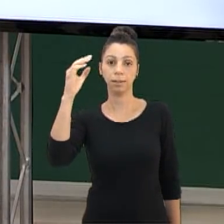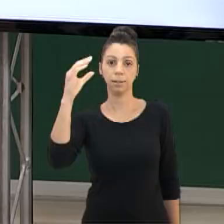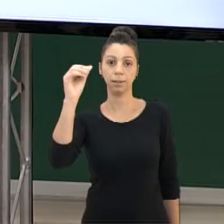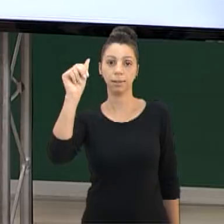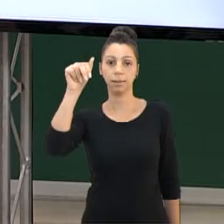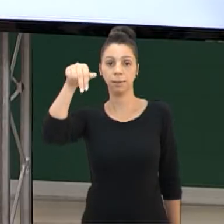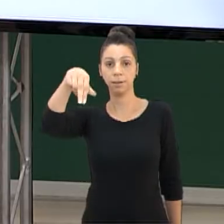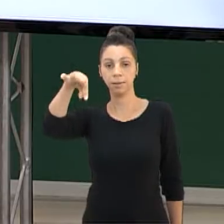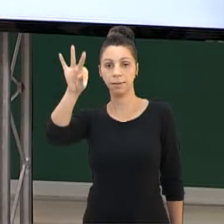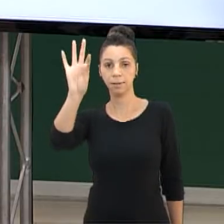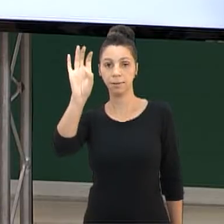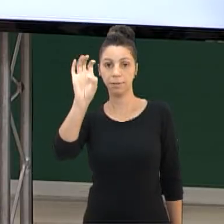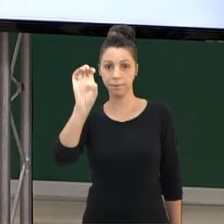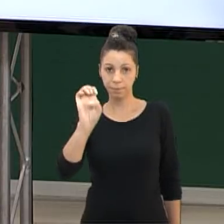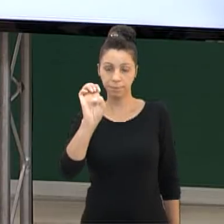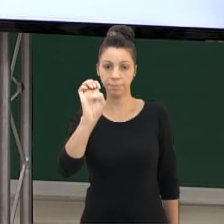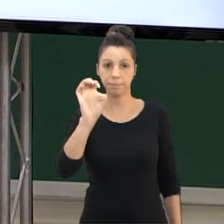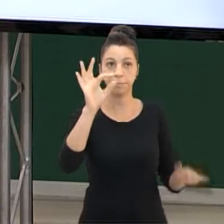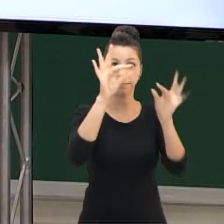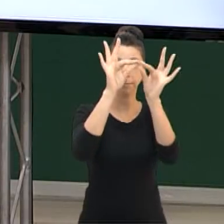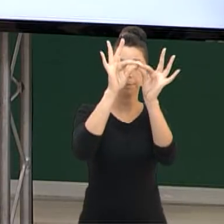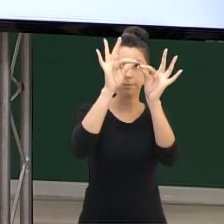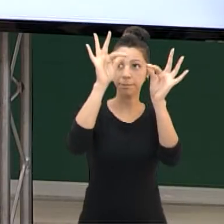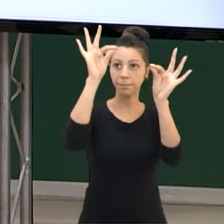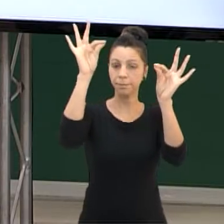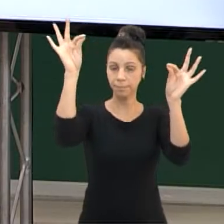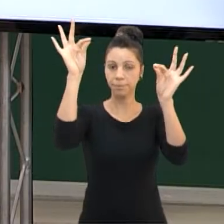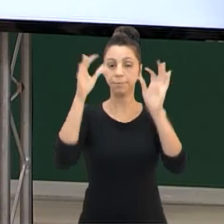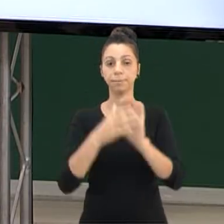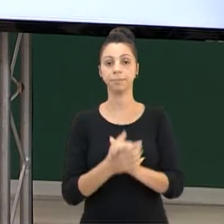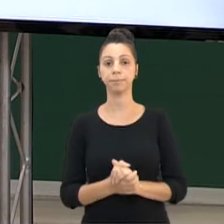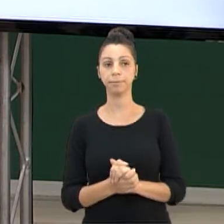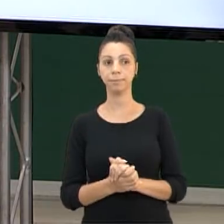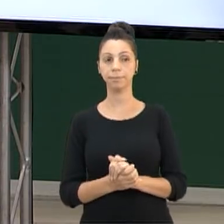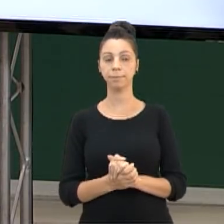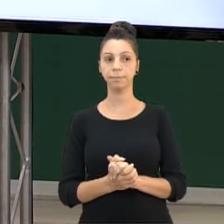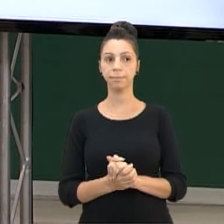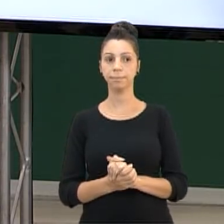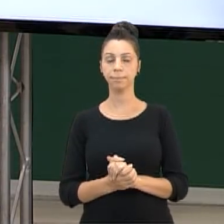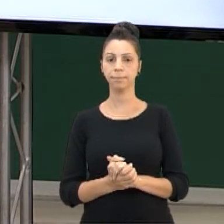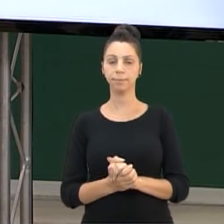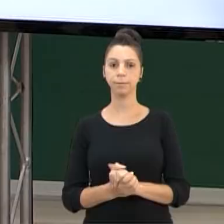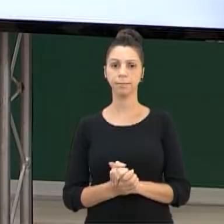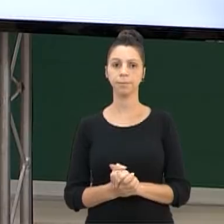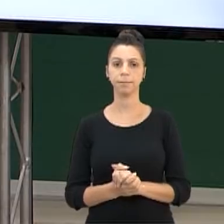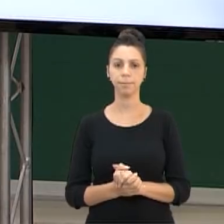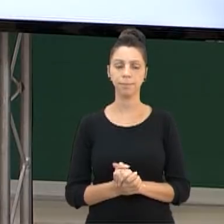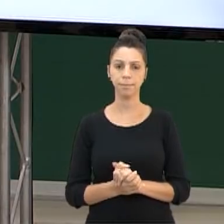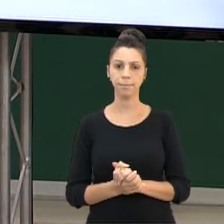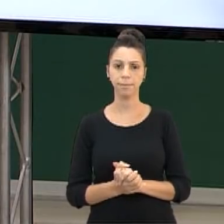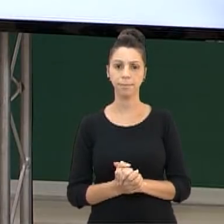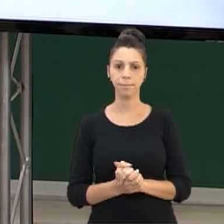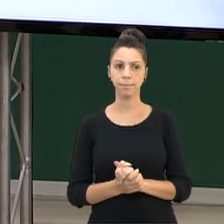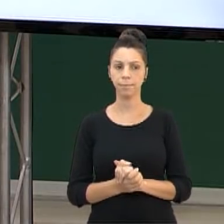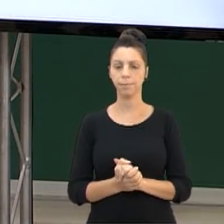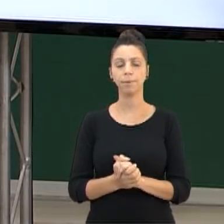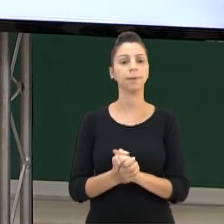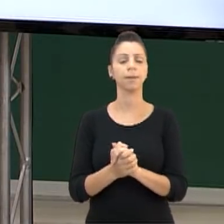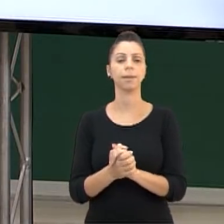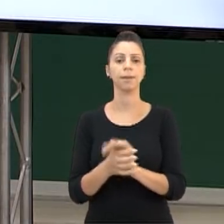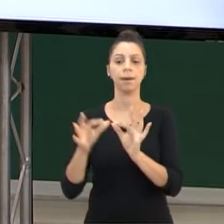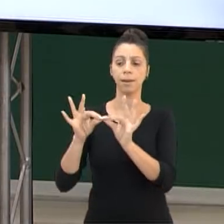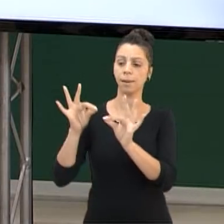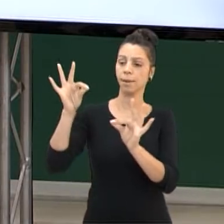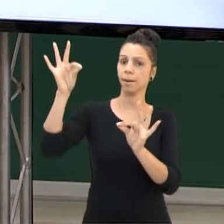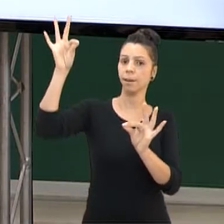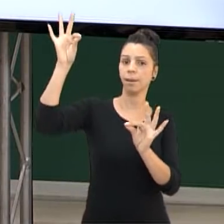secante corta a circunferência. Ok? Bom, e a reta tangente? Olha, a reta